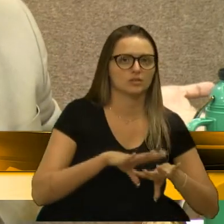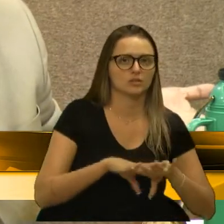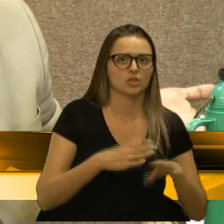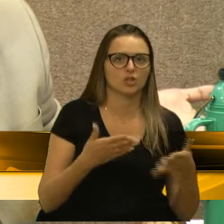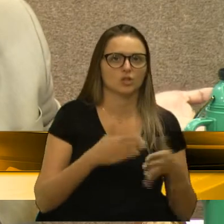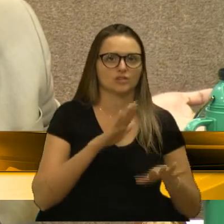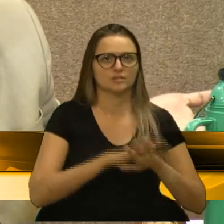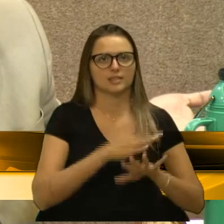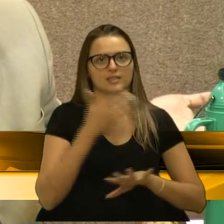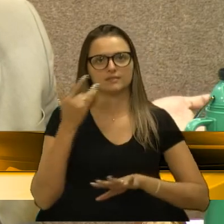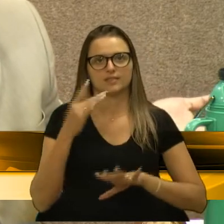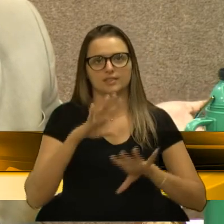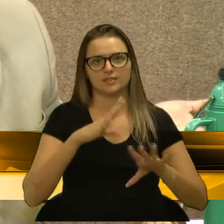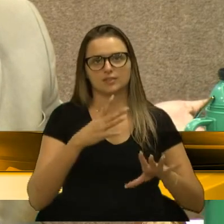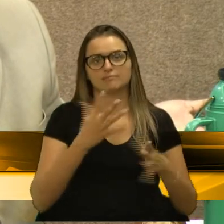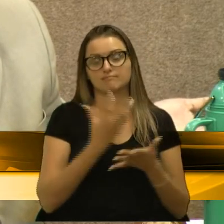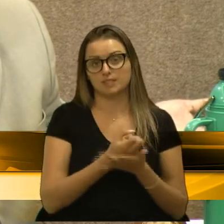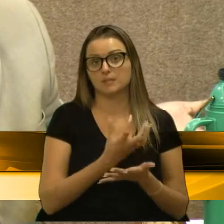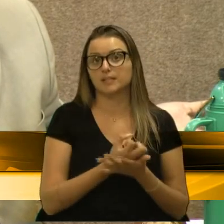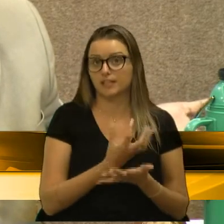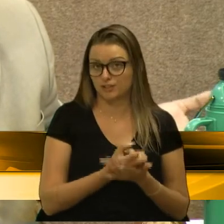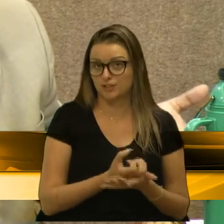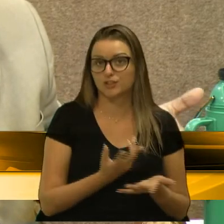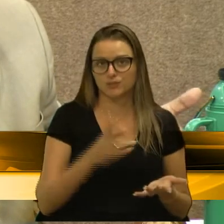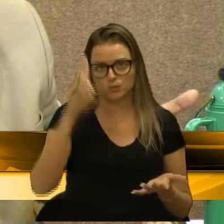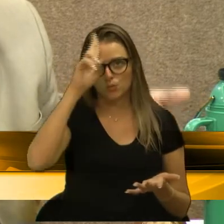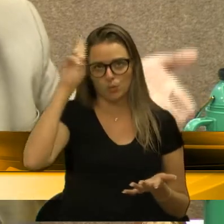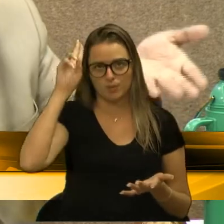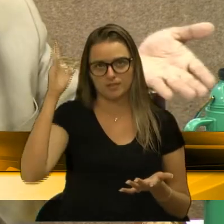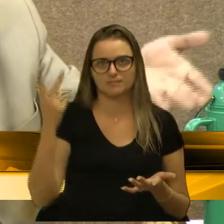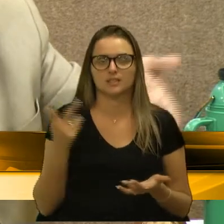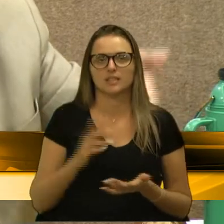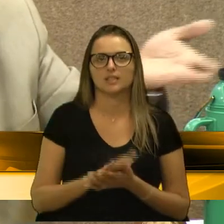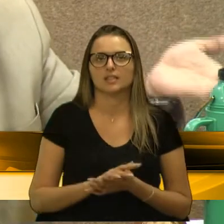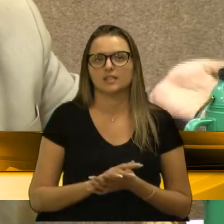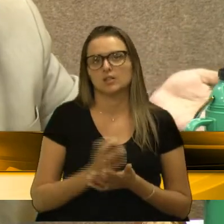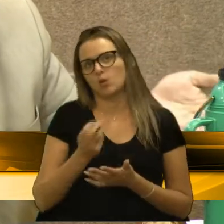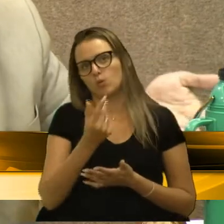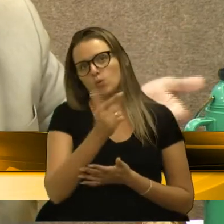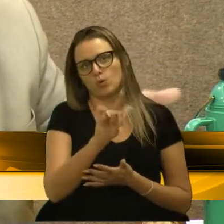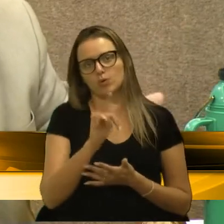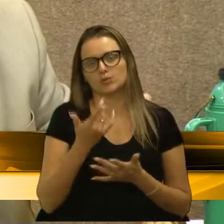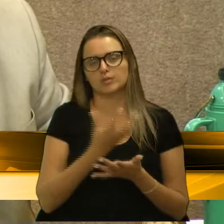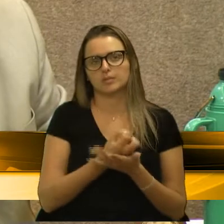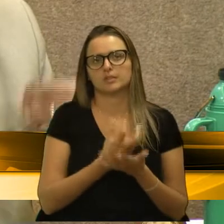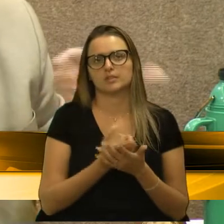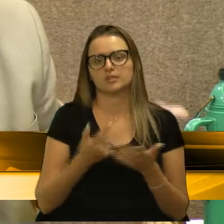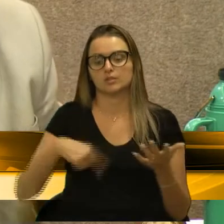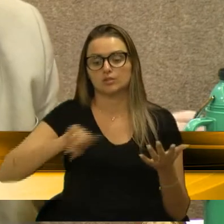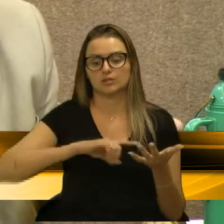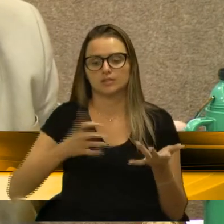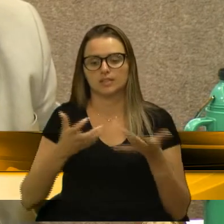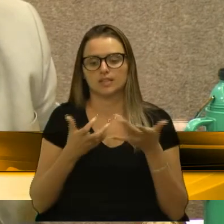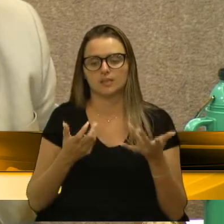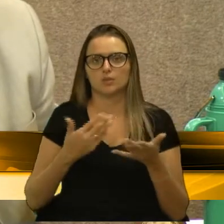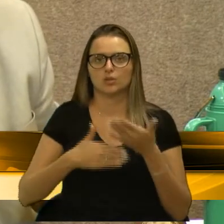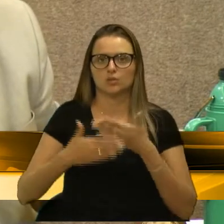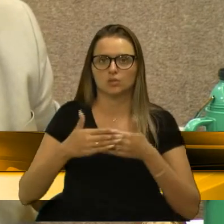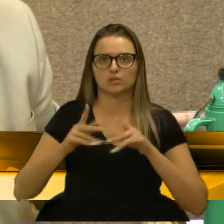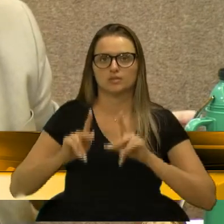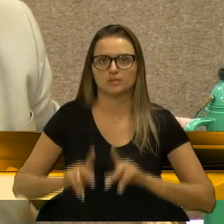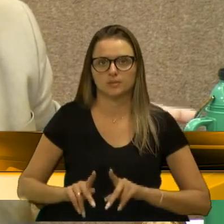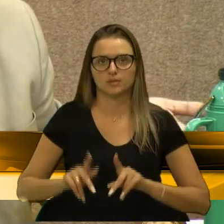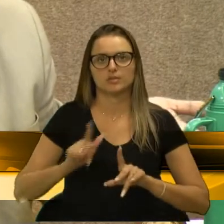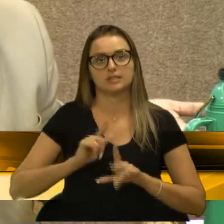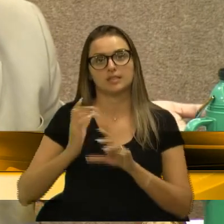de aplicativo. Então, o que nós queremos é que vivemos num país onde todos que prestam serviço precisam